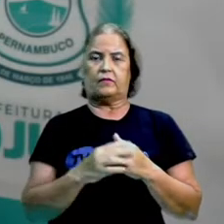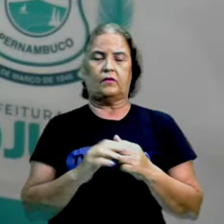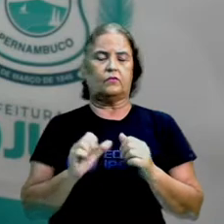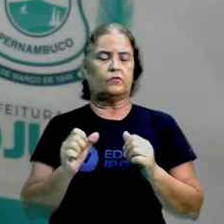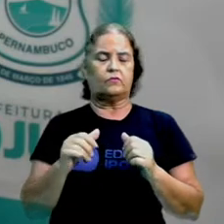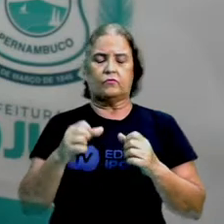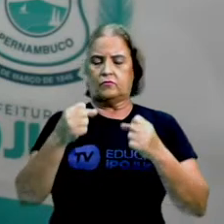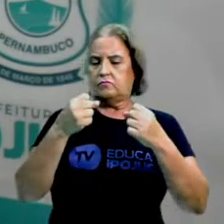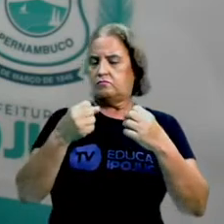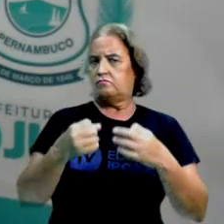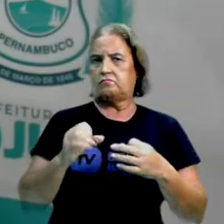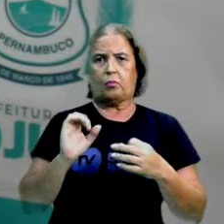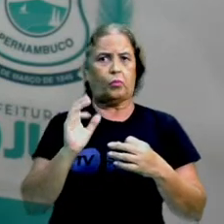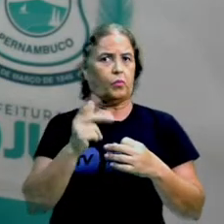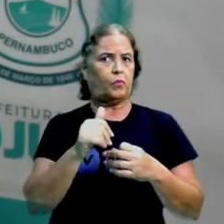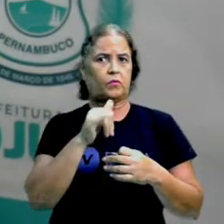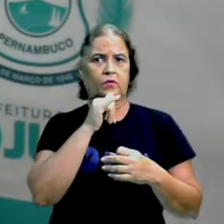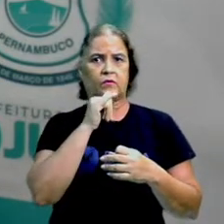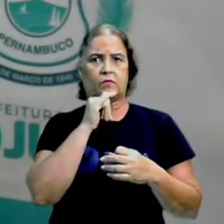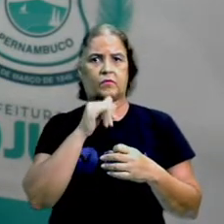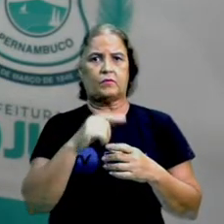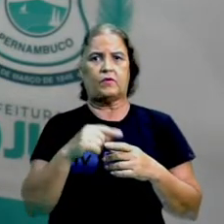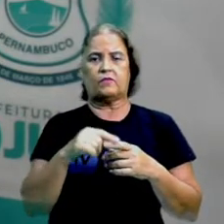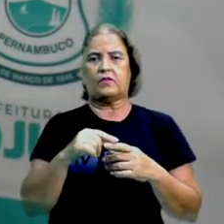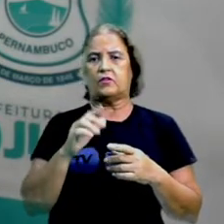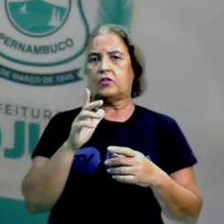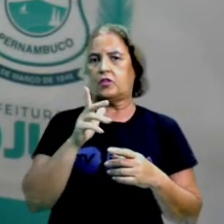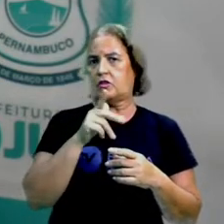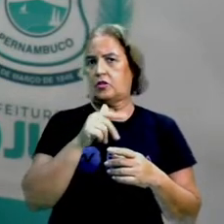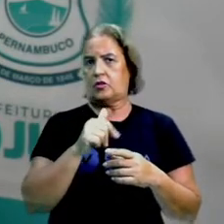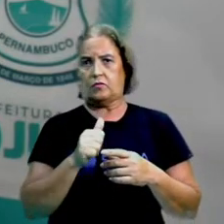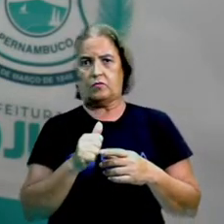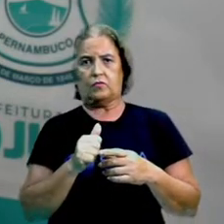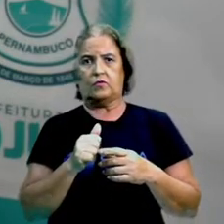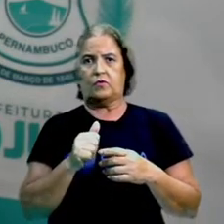todos os exemplos, porque senão nós vamos passar aqui praticamente